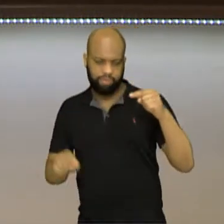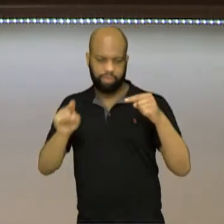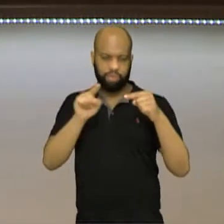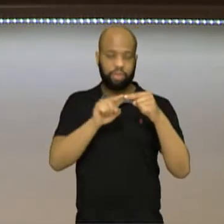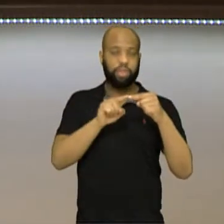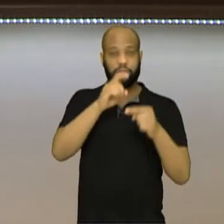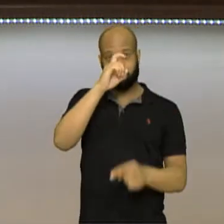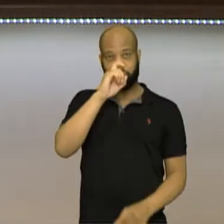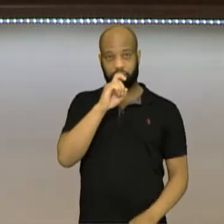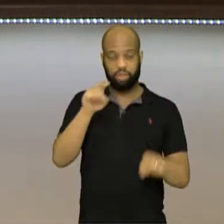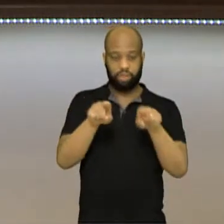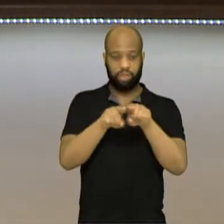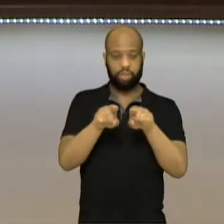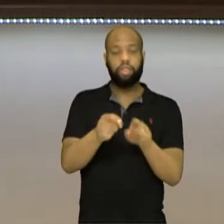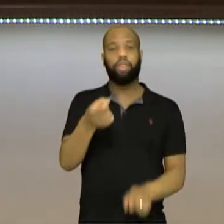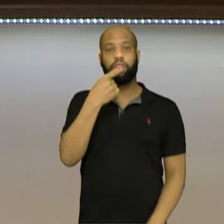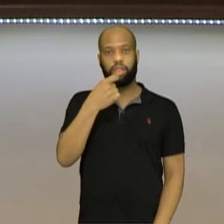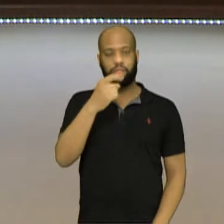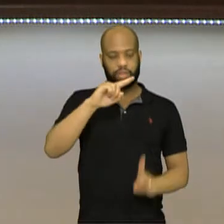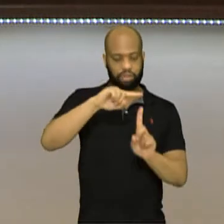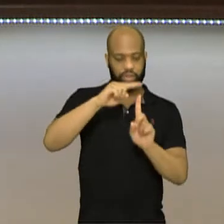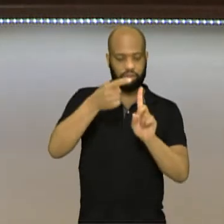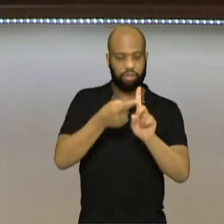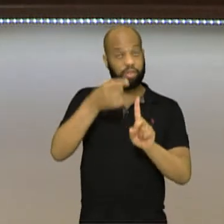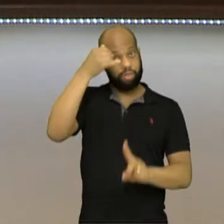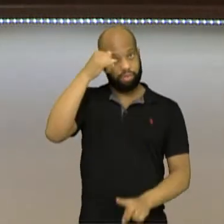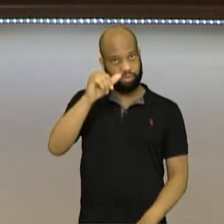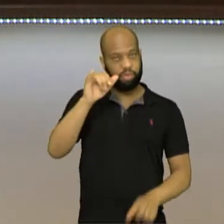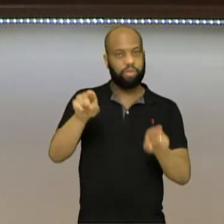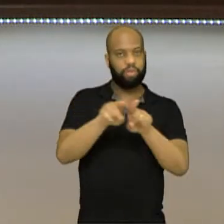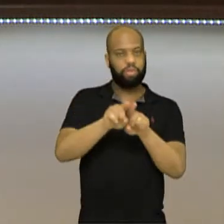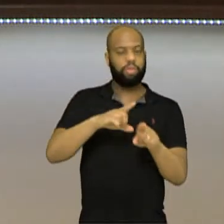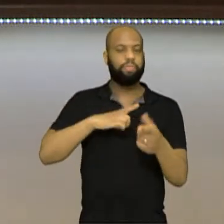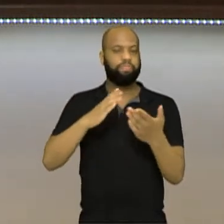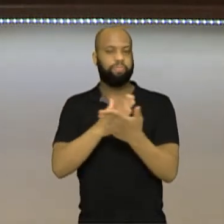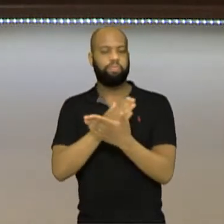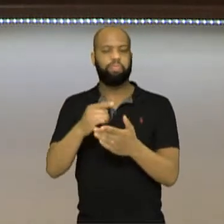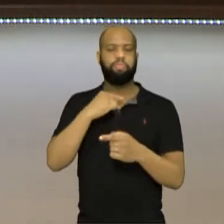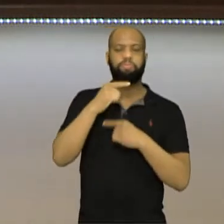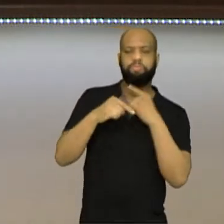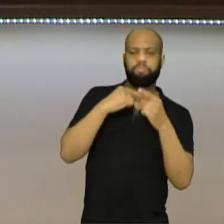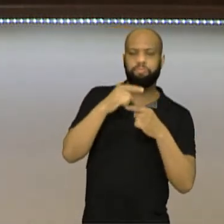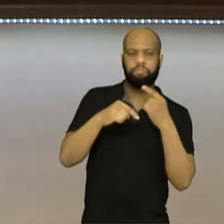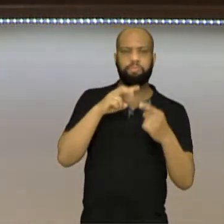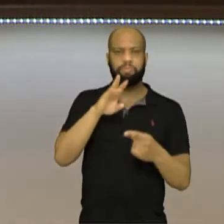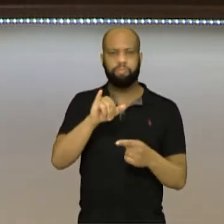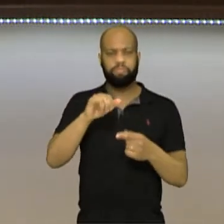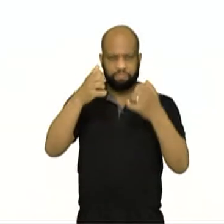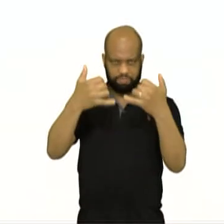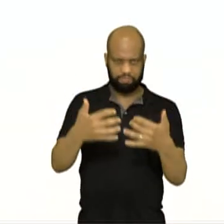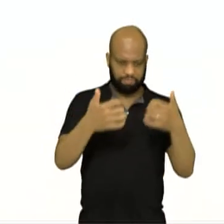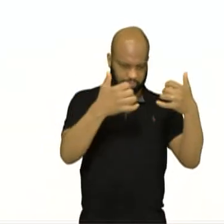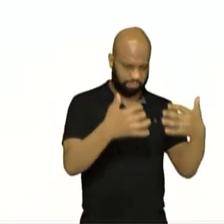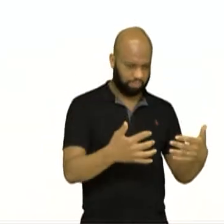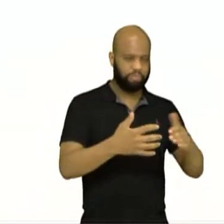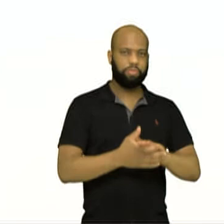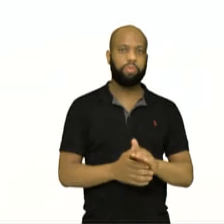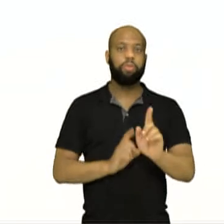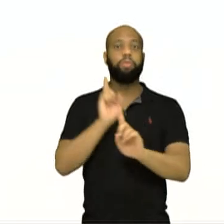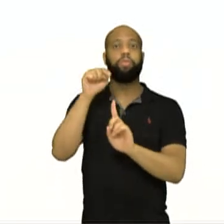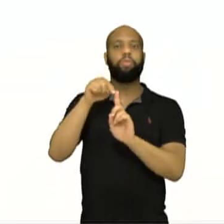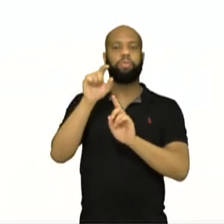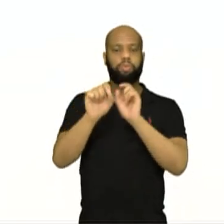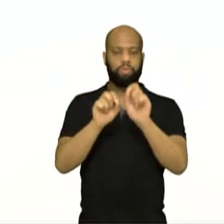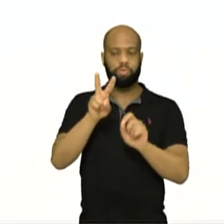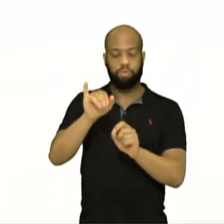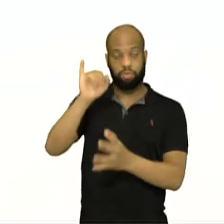sobre anticoncepcionais e algumas dúvidas aí que possam aparecer durante a aula, e a gente vai comentando e tudo mais. Então, objetivos dessa